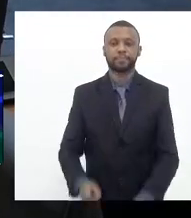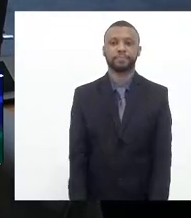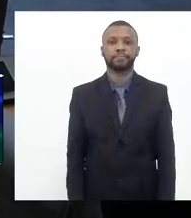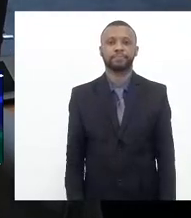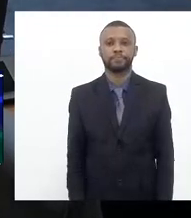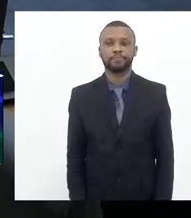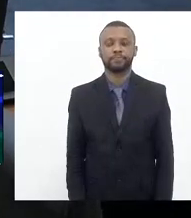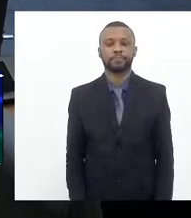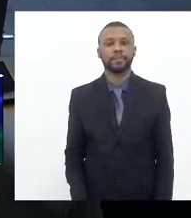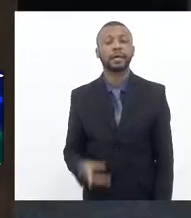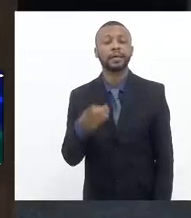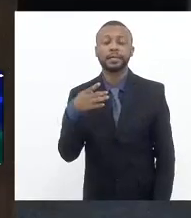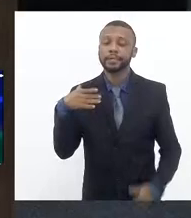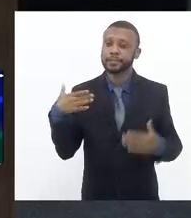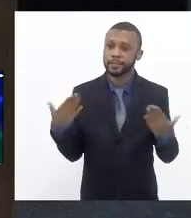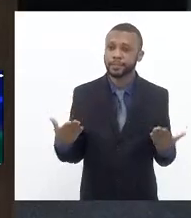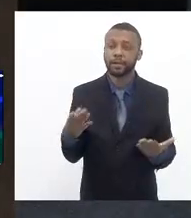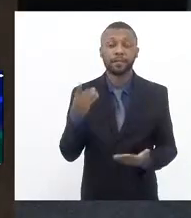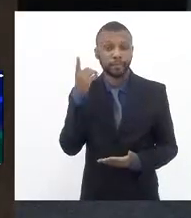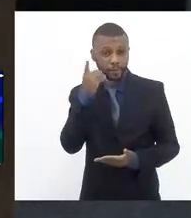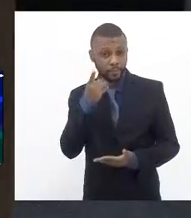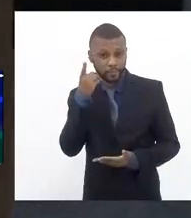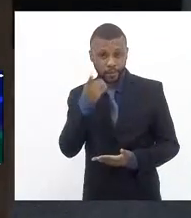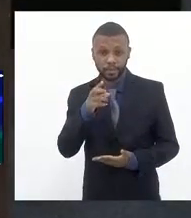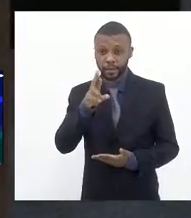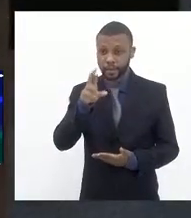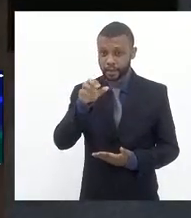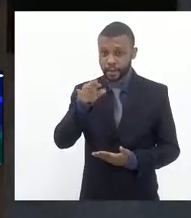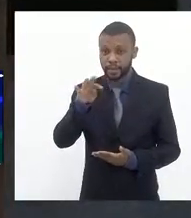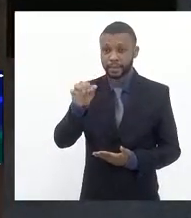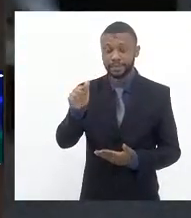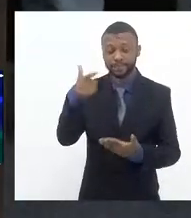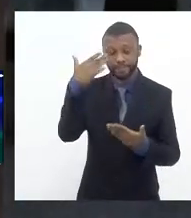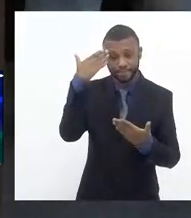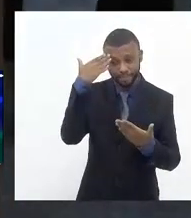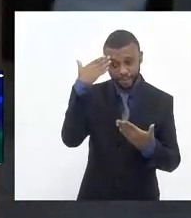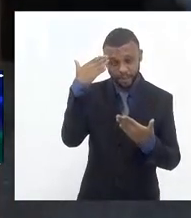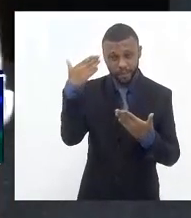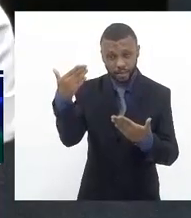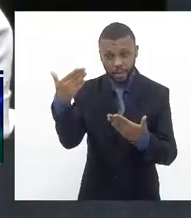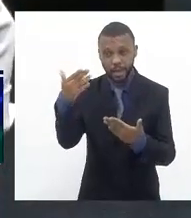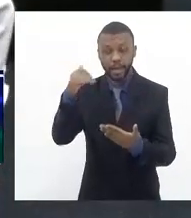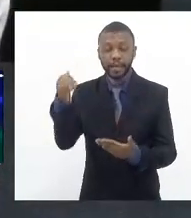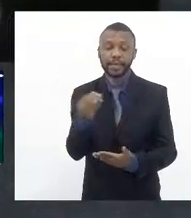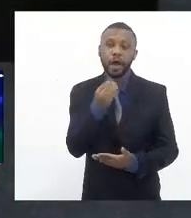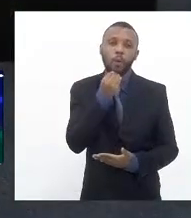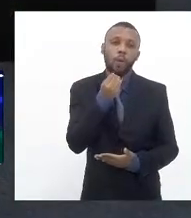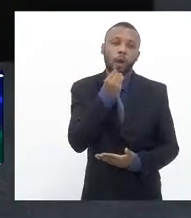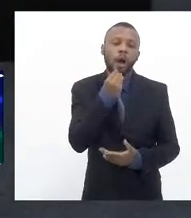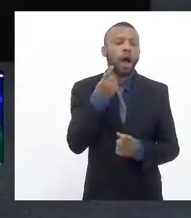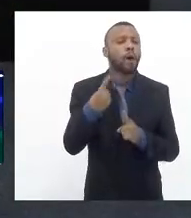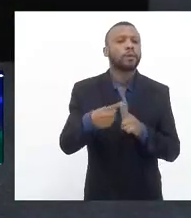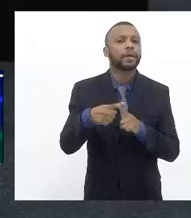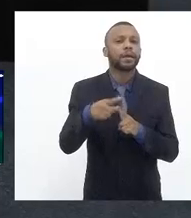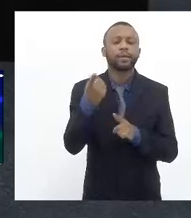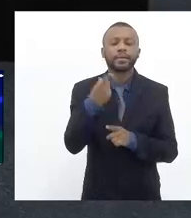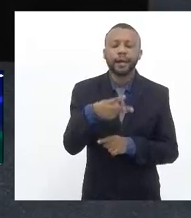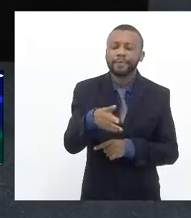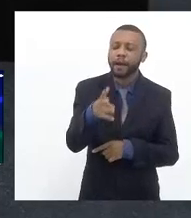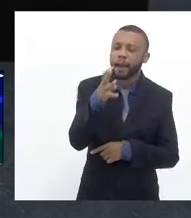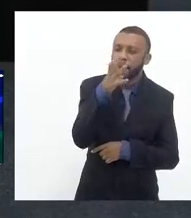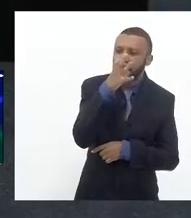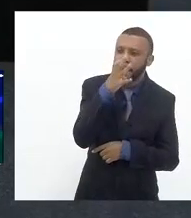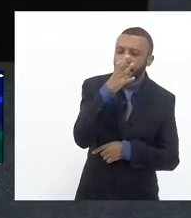Deputada Renata, primeiro agradecer a parte. Eu estava ali escutando